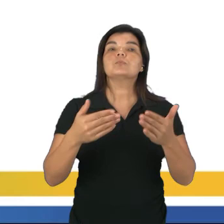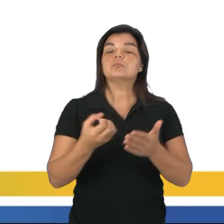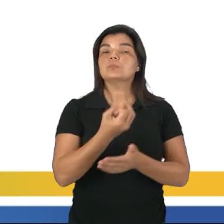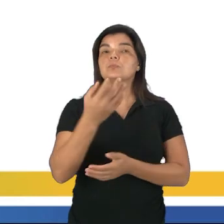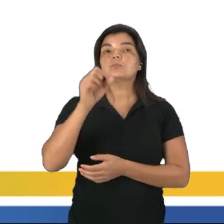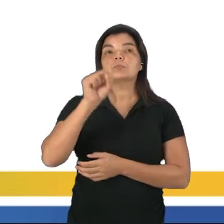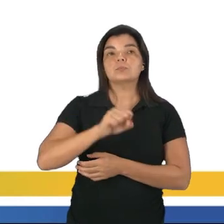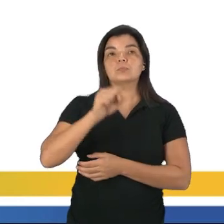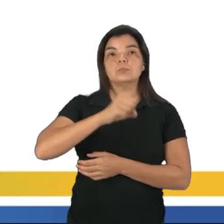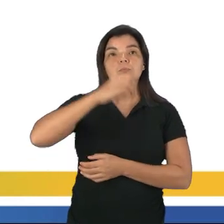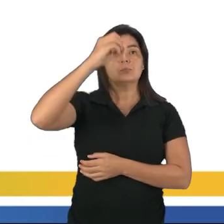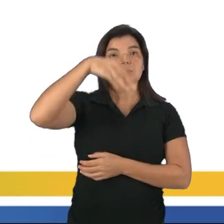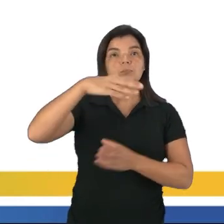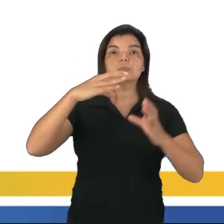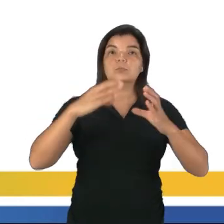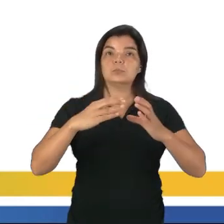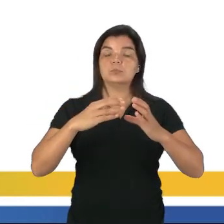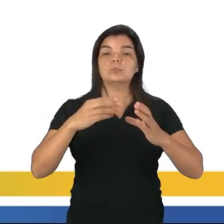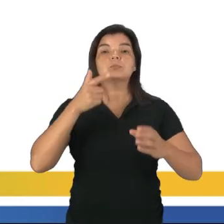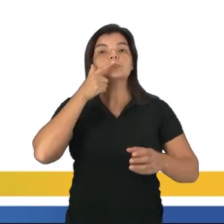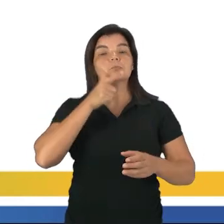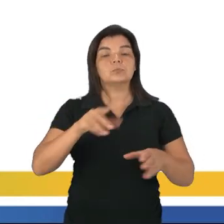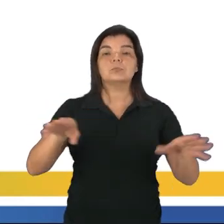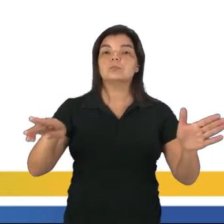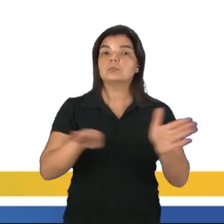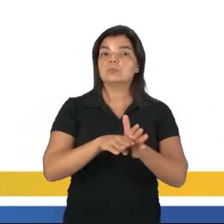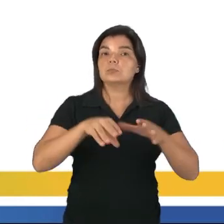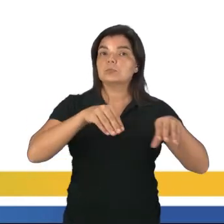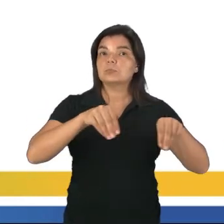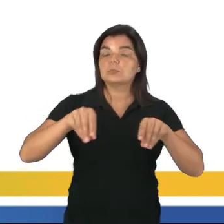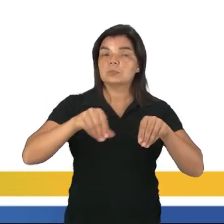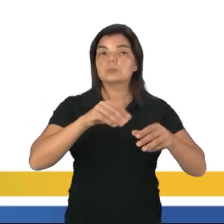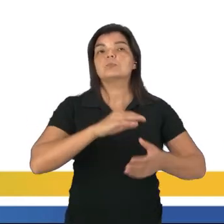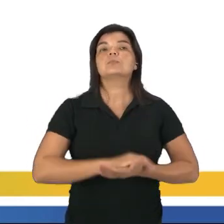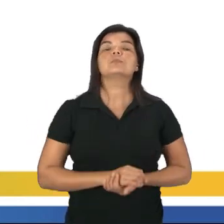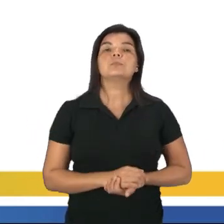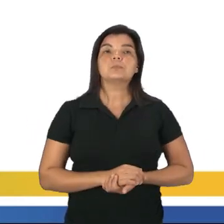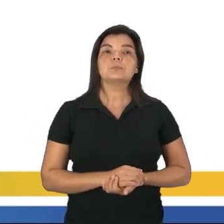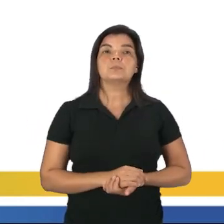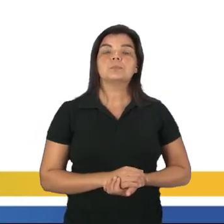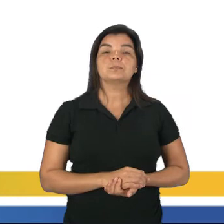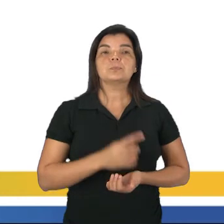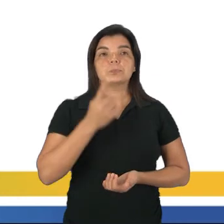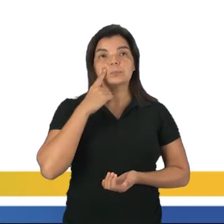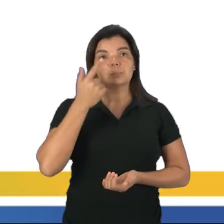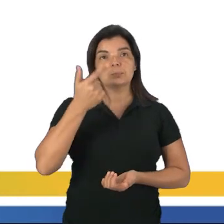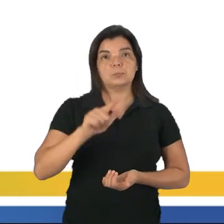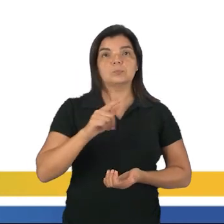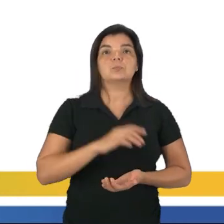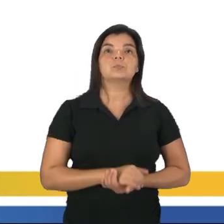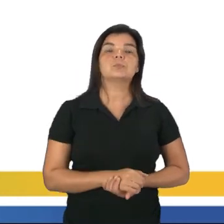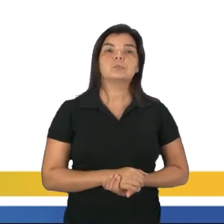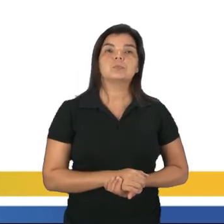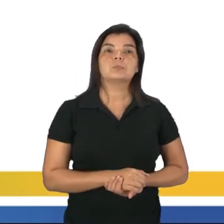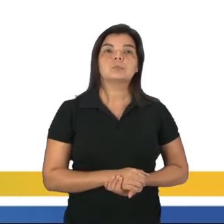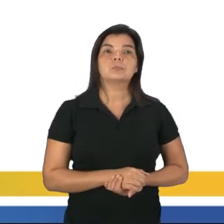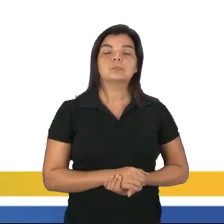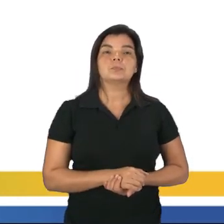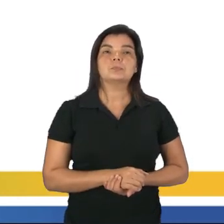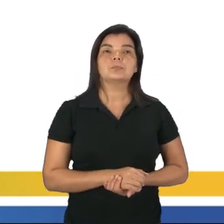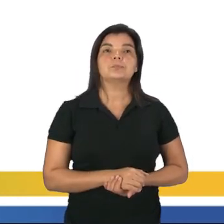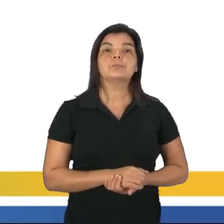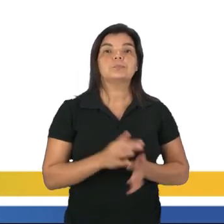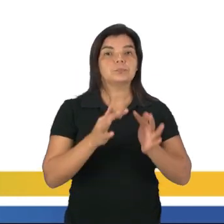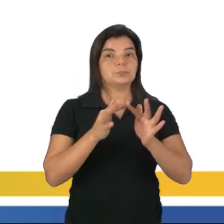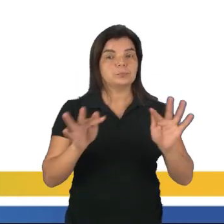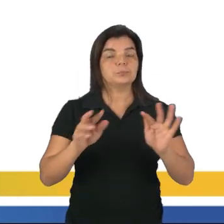após quantos segundos do lançamento a bola vai atingir o solo, certo? Vamos repetir aqui então a